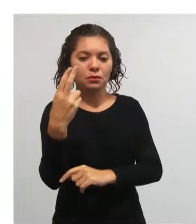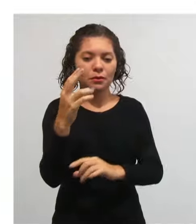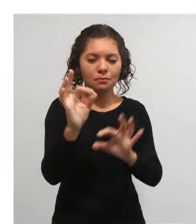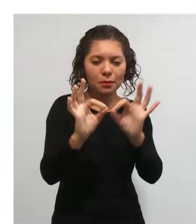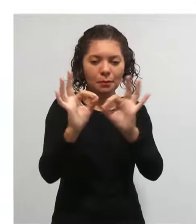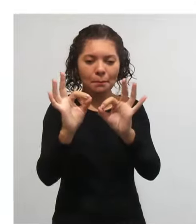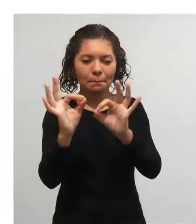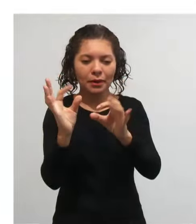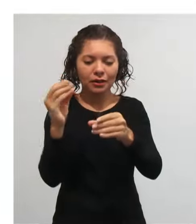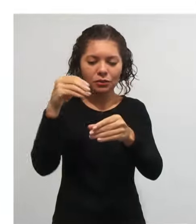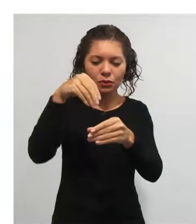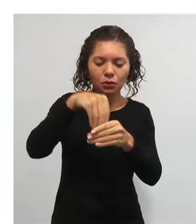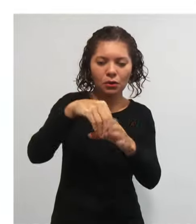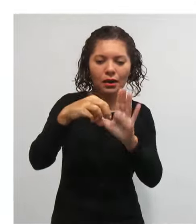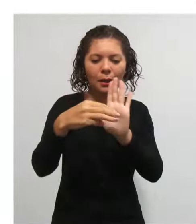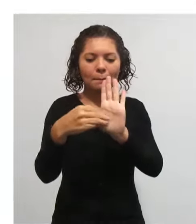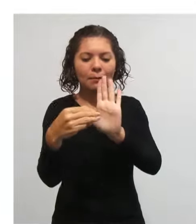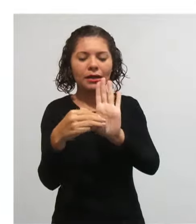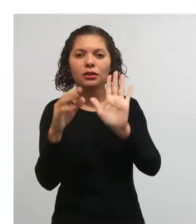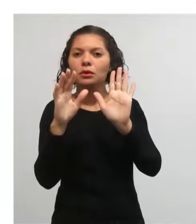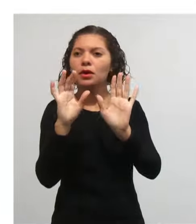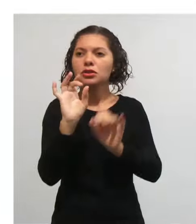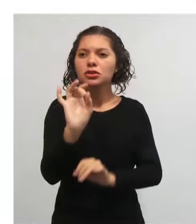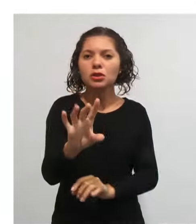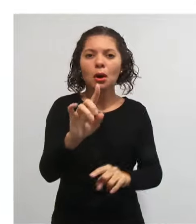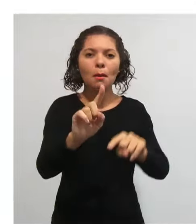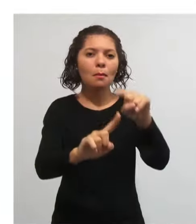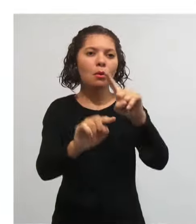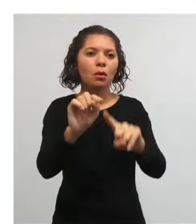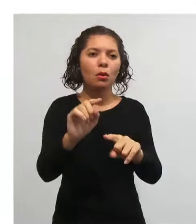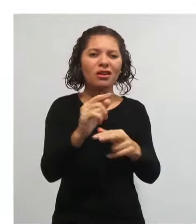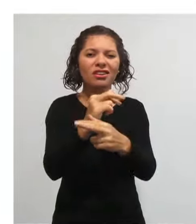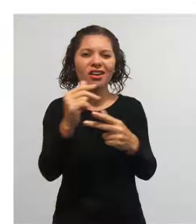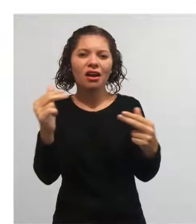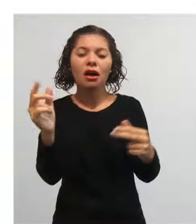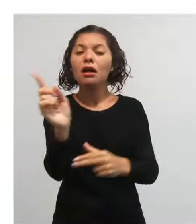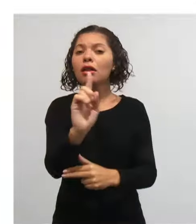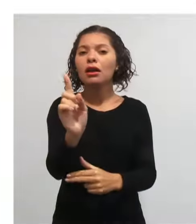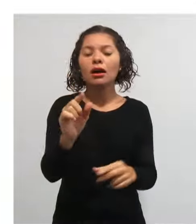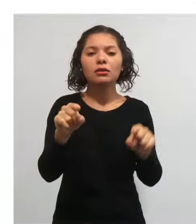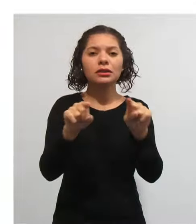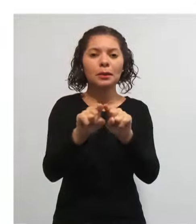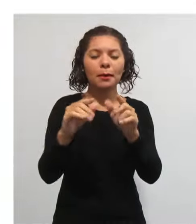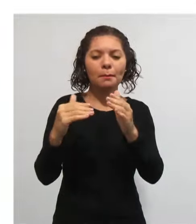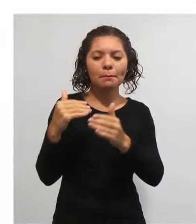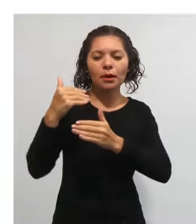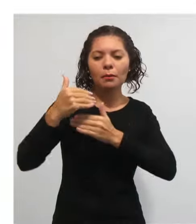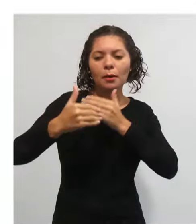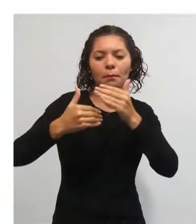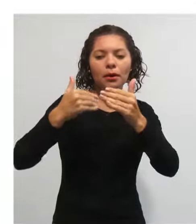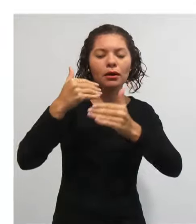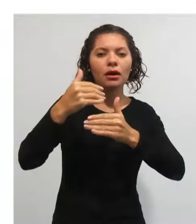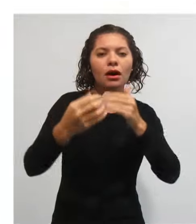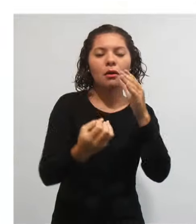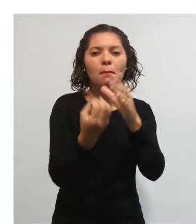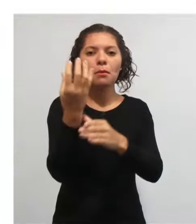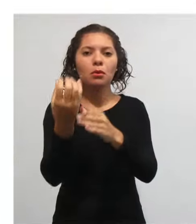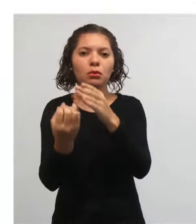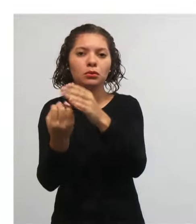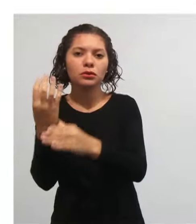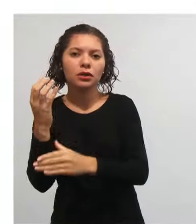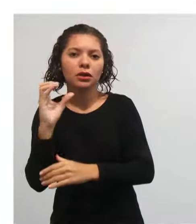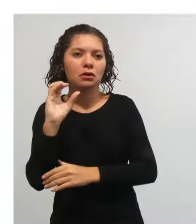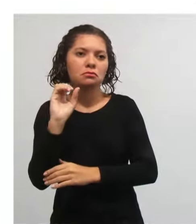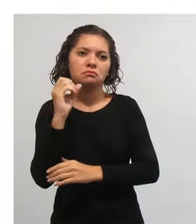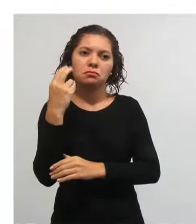métodos então perceba que não são apenas produtos mas métodos ou processos de produção ou processos